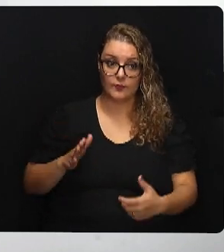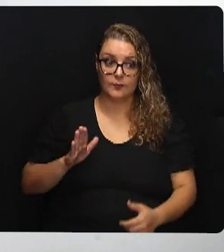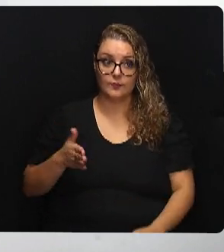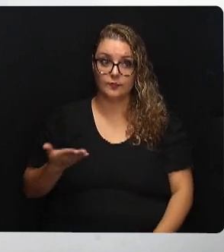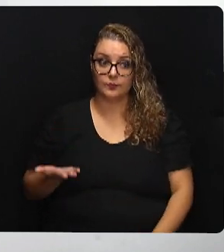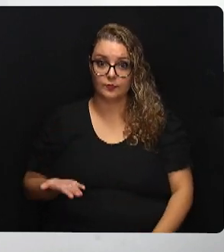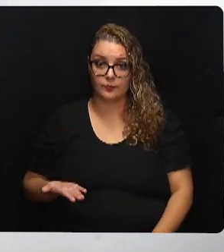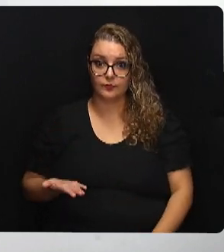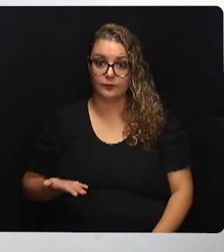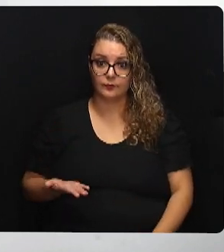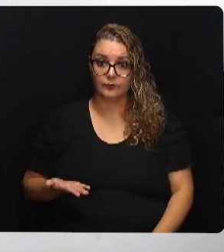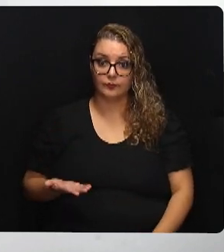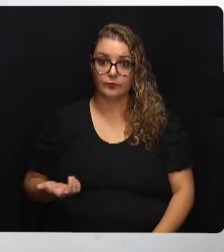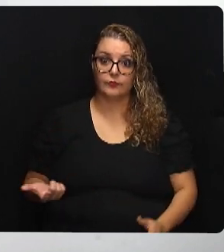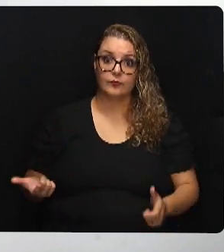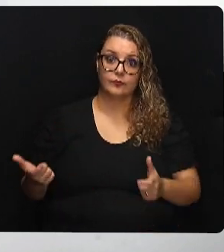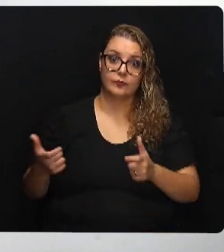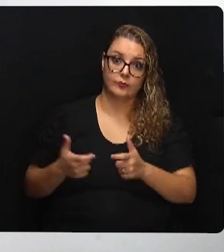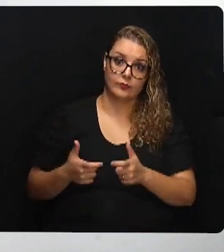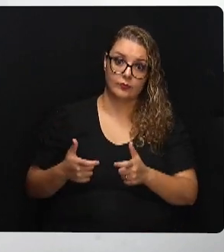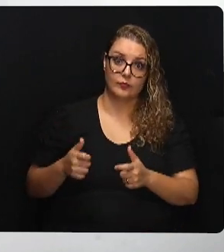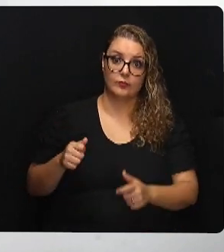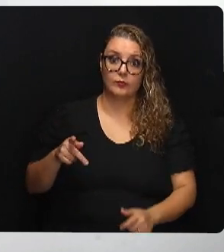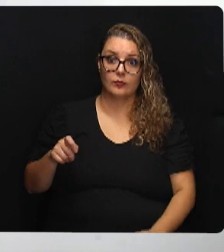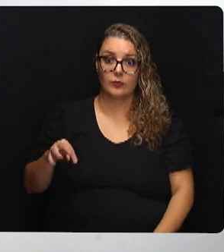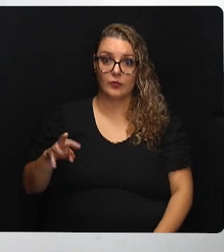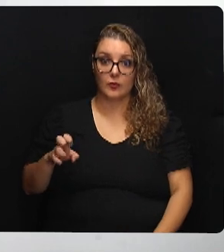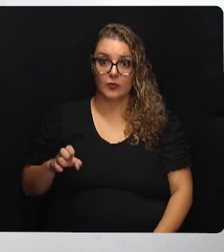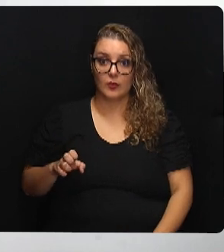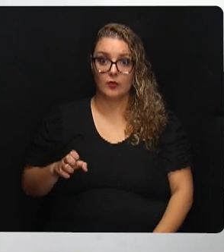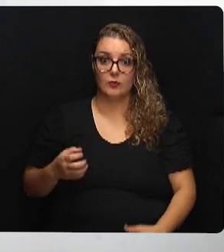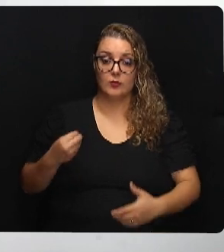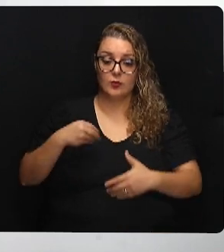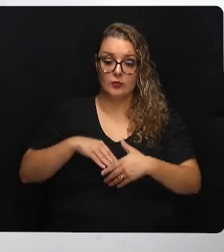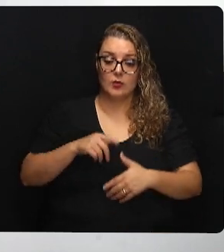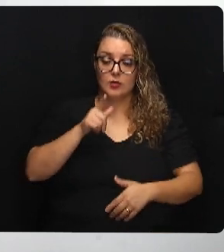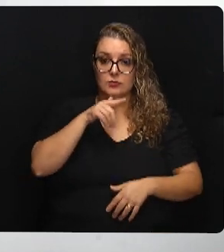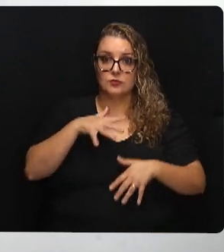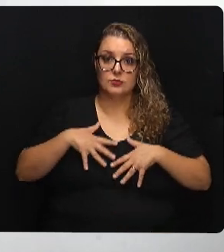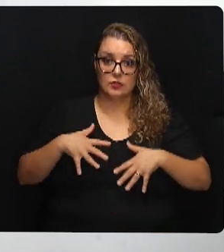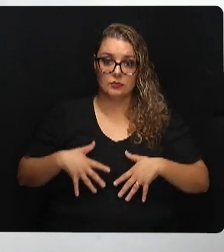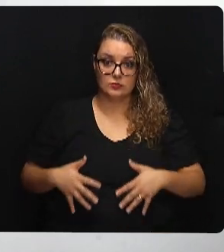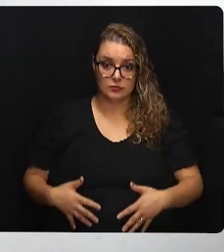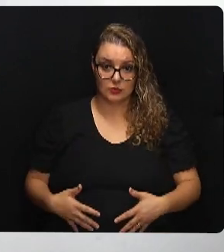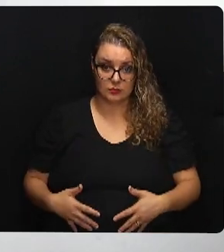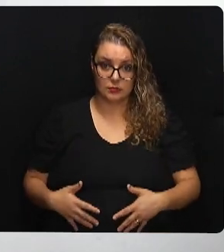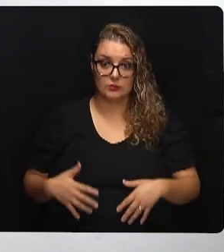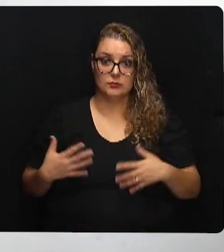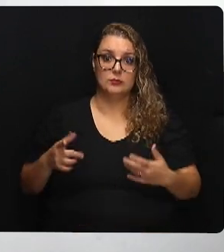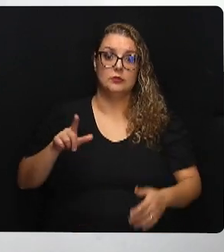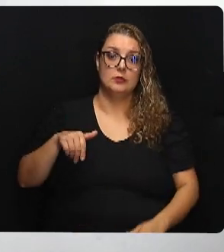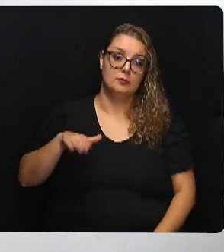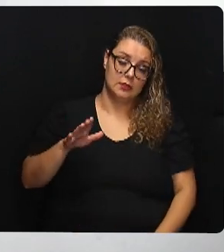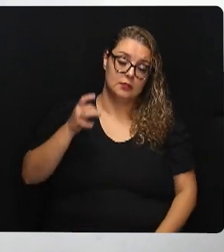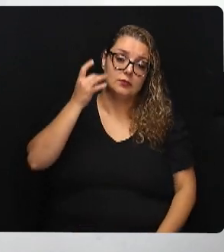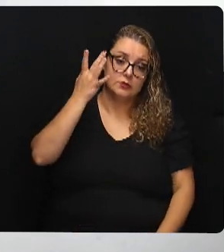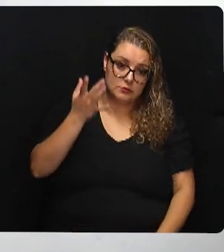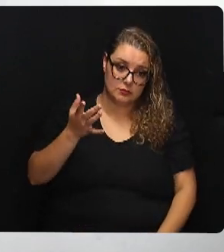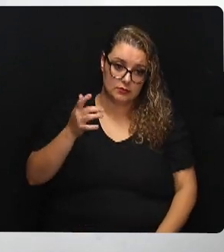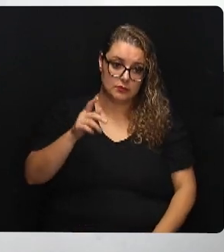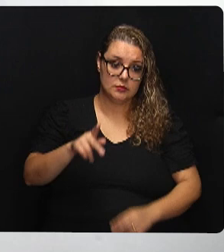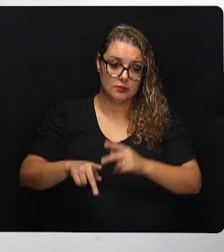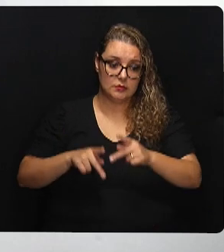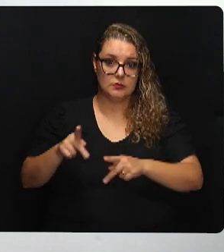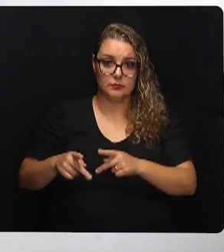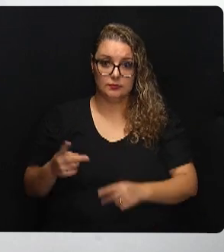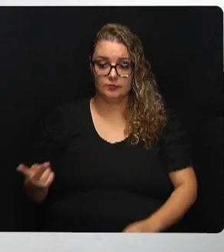têm já menos aporte de líquido no seu corpo. Então, é muito mais